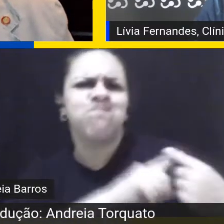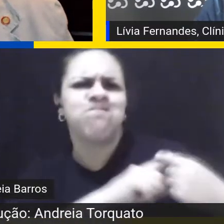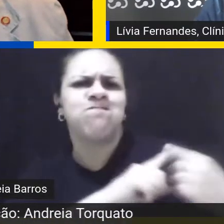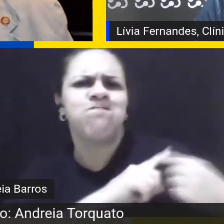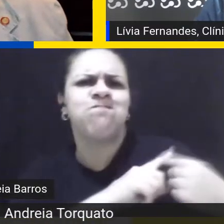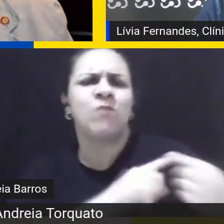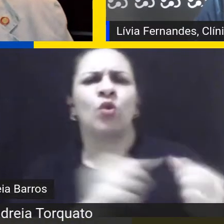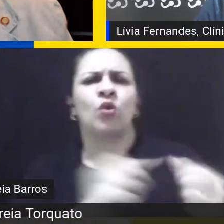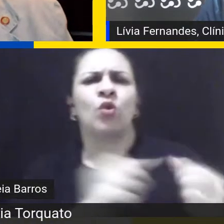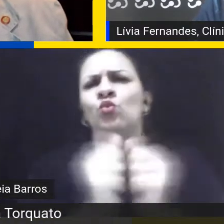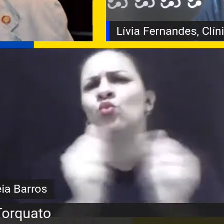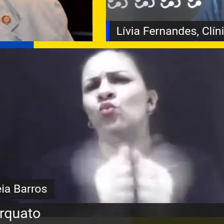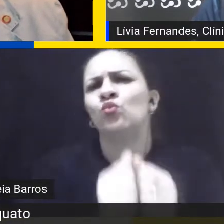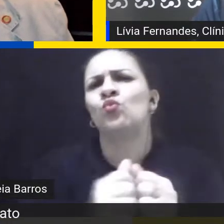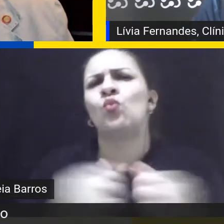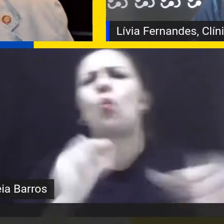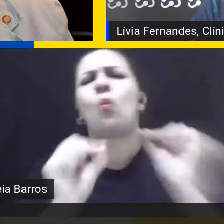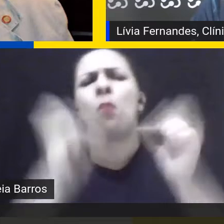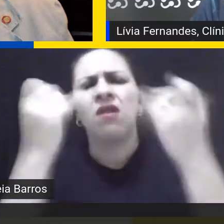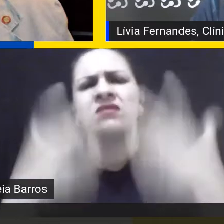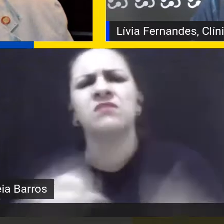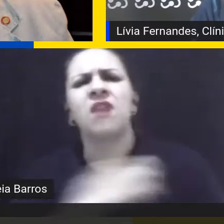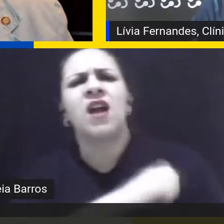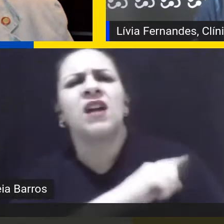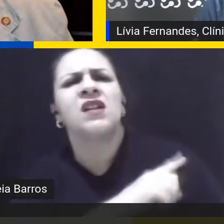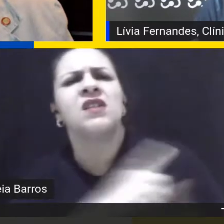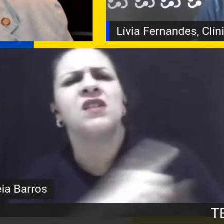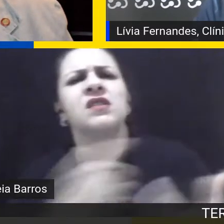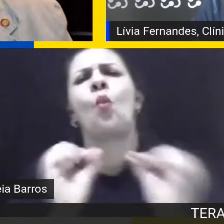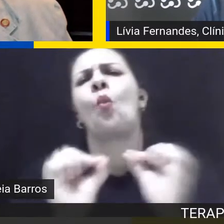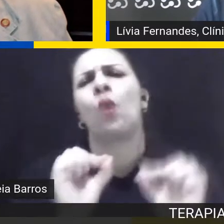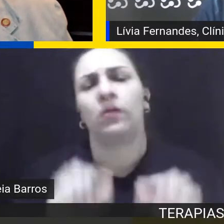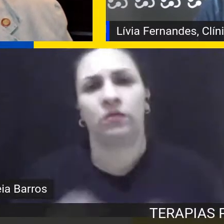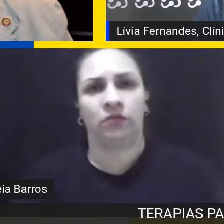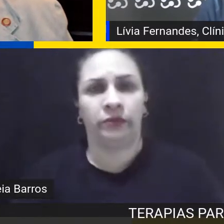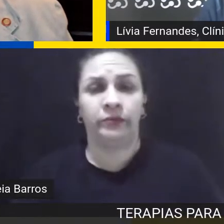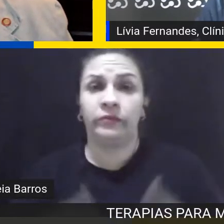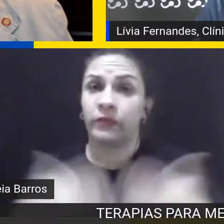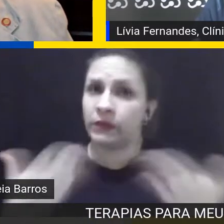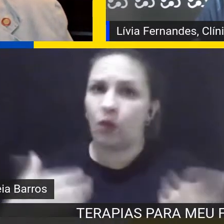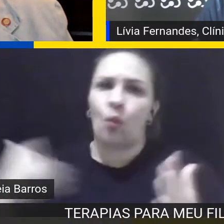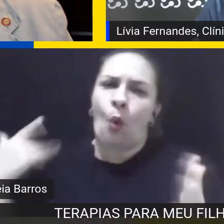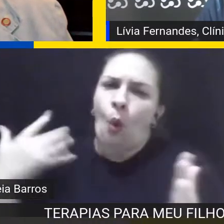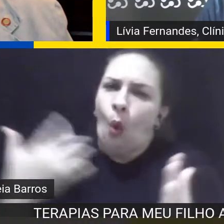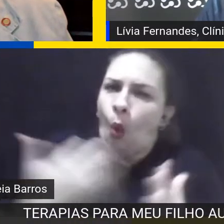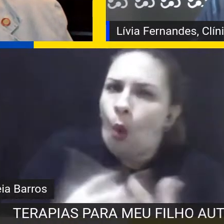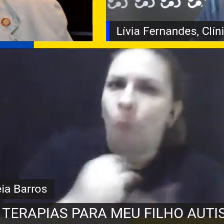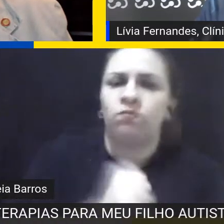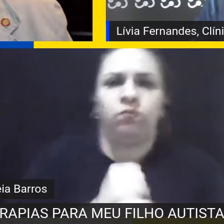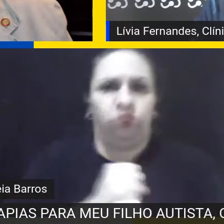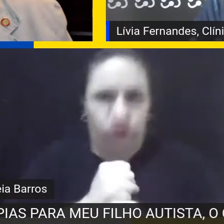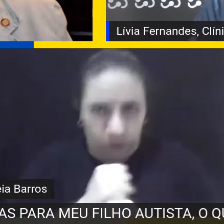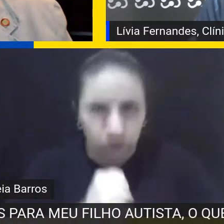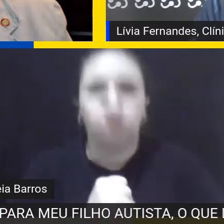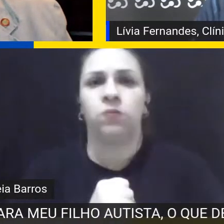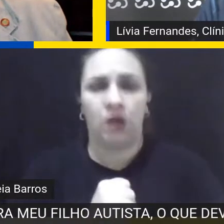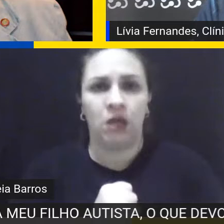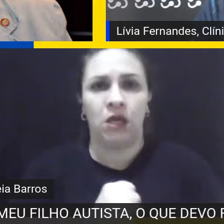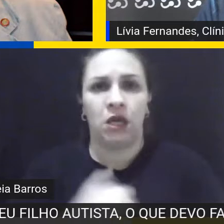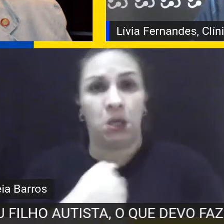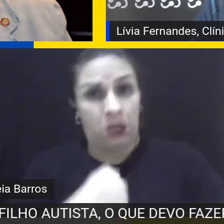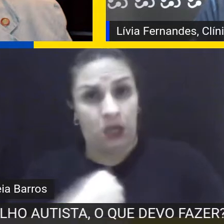essa Clínica Interação? Então, ao longo dos anos, eu passei